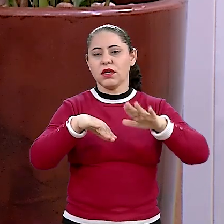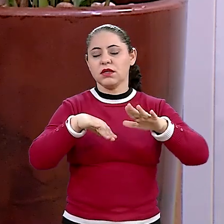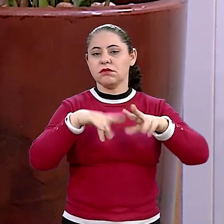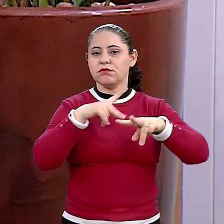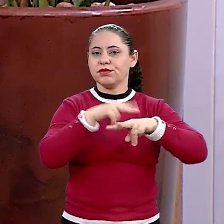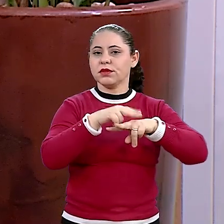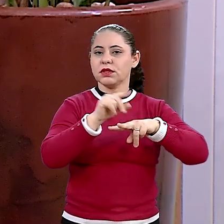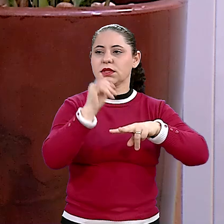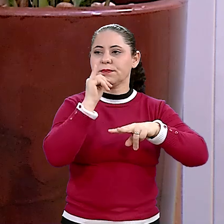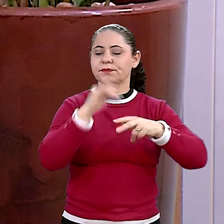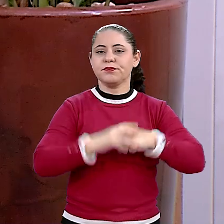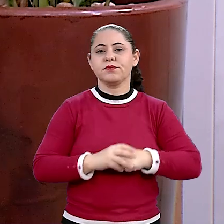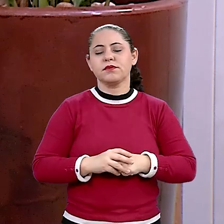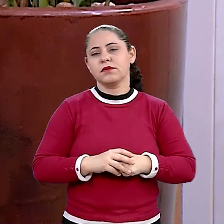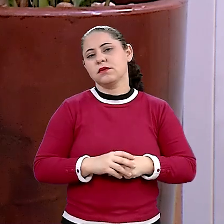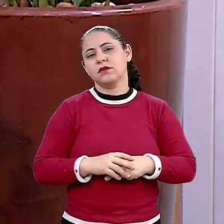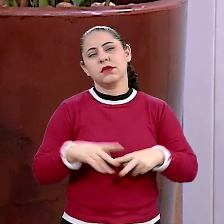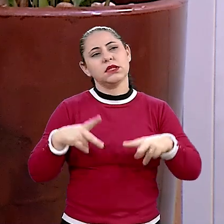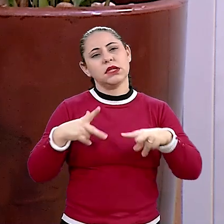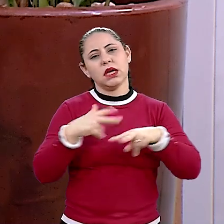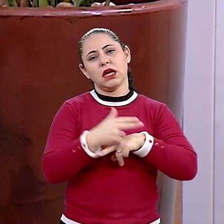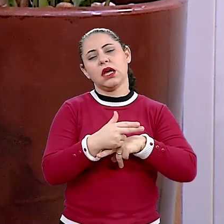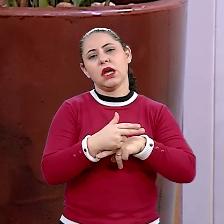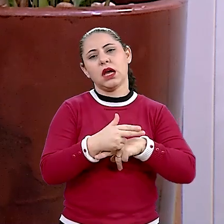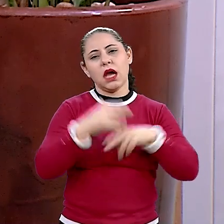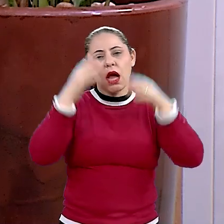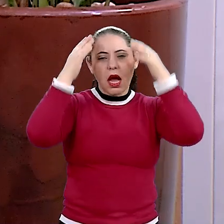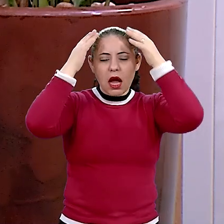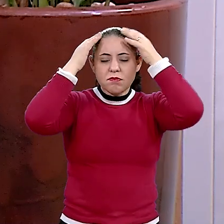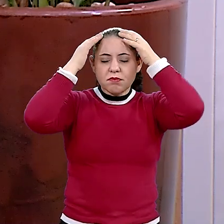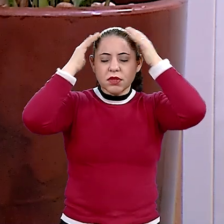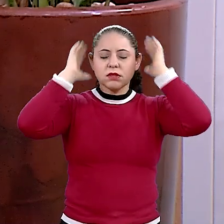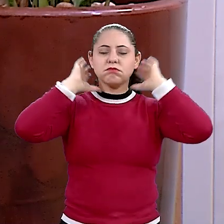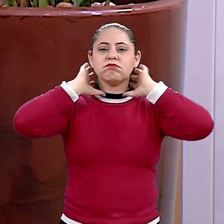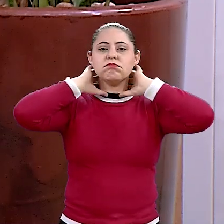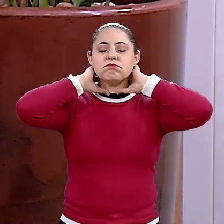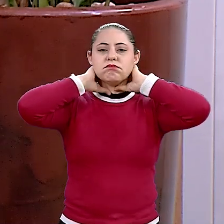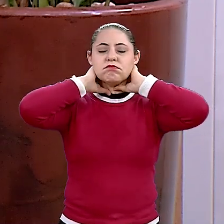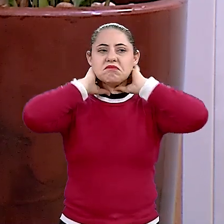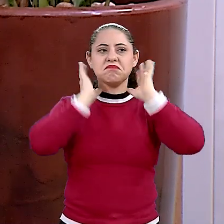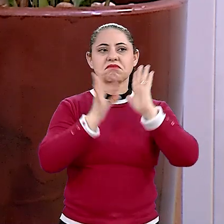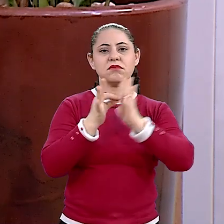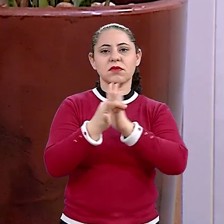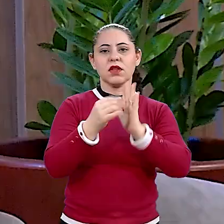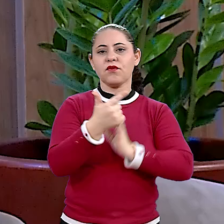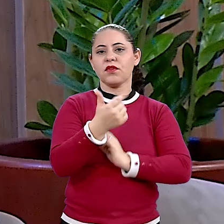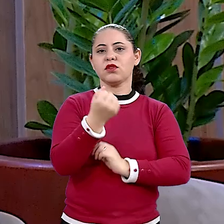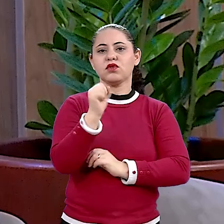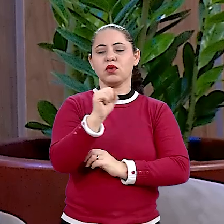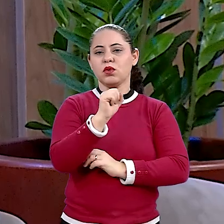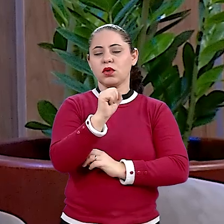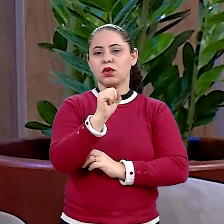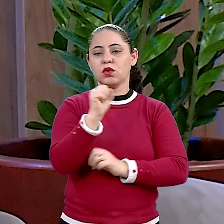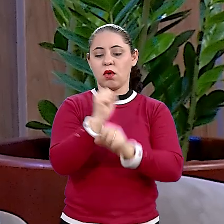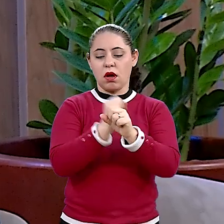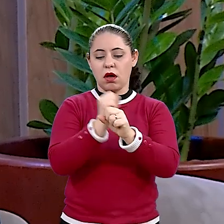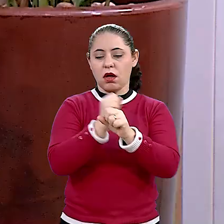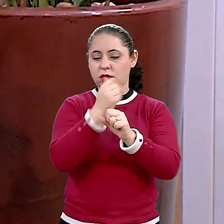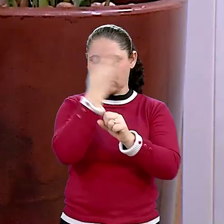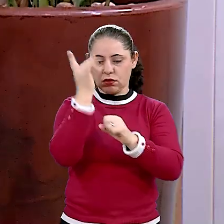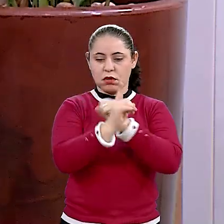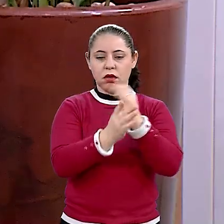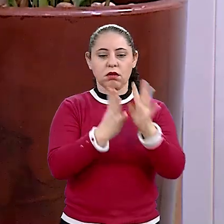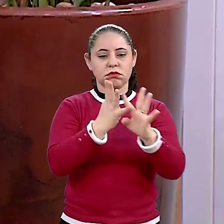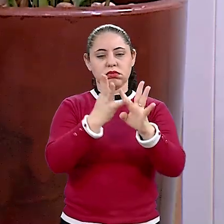ortopédica, por exemplo, cirurgia de cabeça e pescoço, que a perspectiva são 28 anos para você ser atendido. Ou seja, tem uma